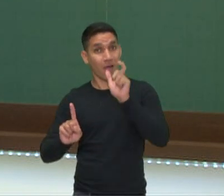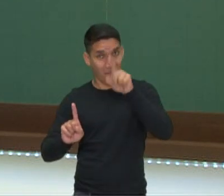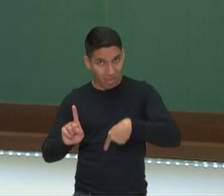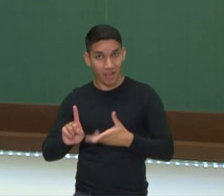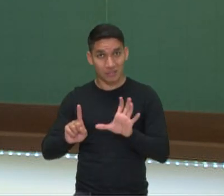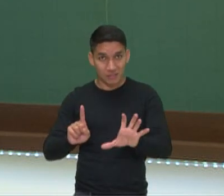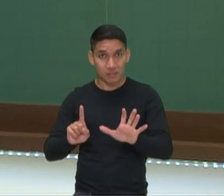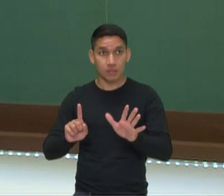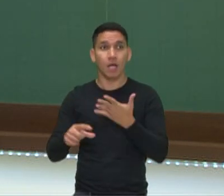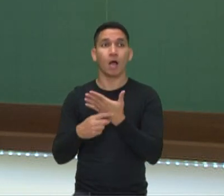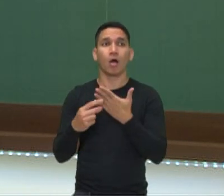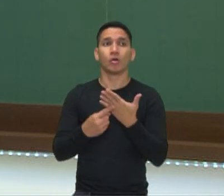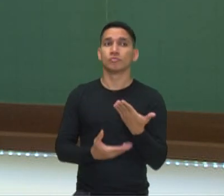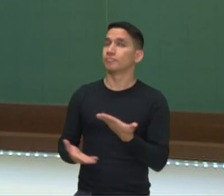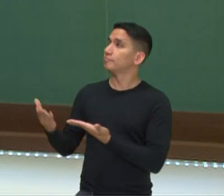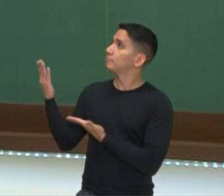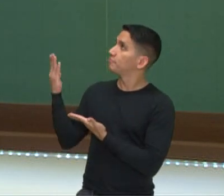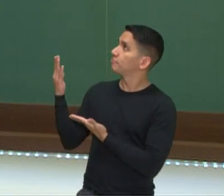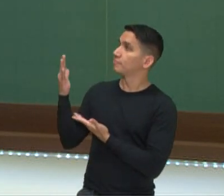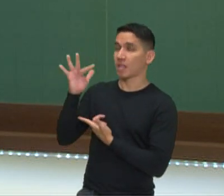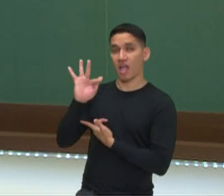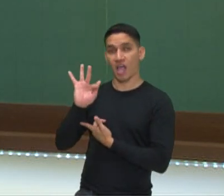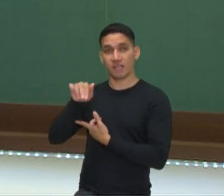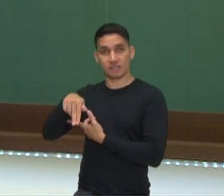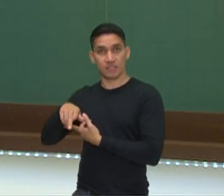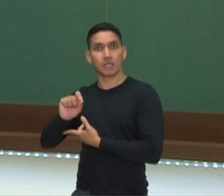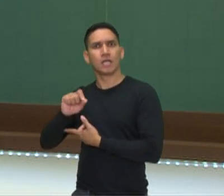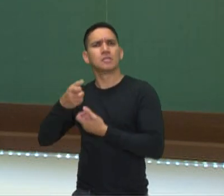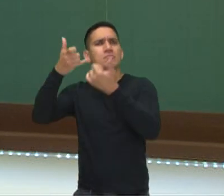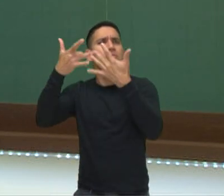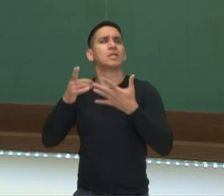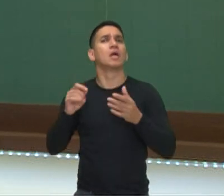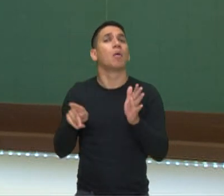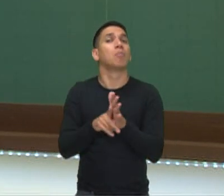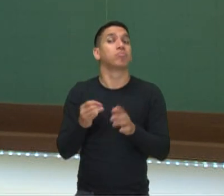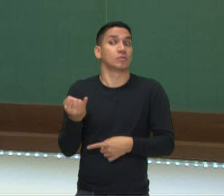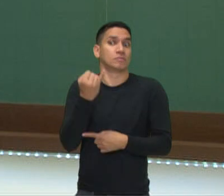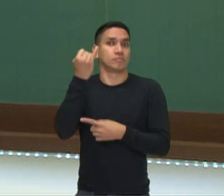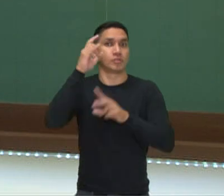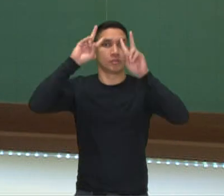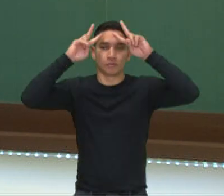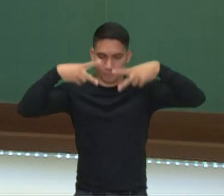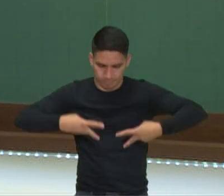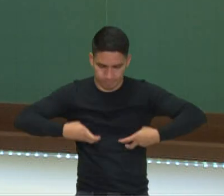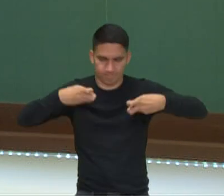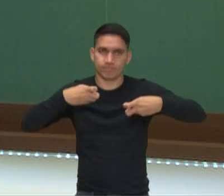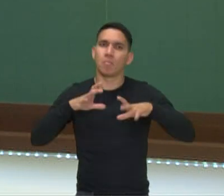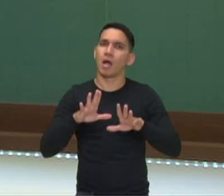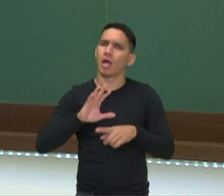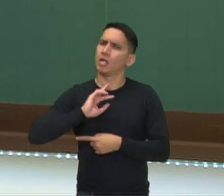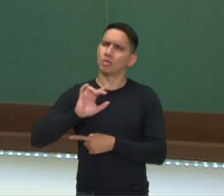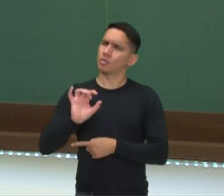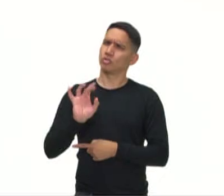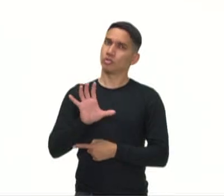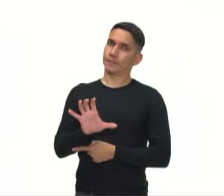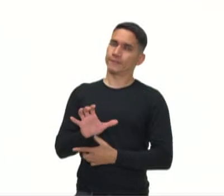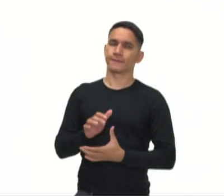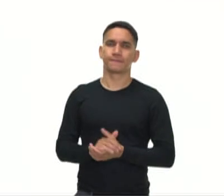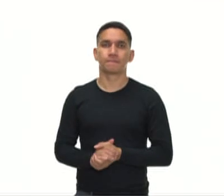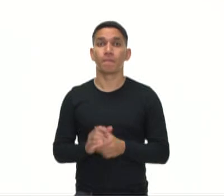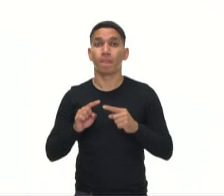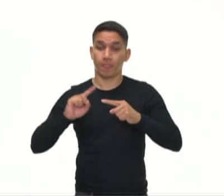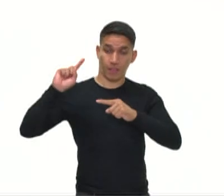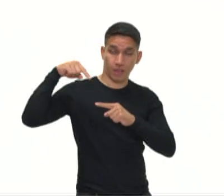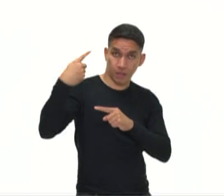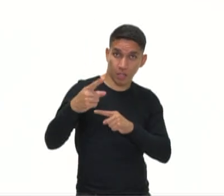autor contemporâneo que também fala sobre a importância do autoconhecimento. Mas não só isso. Para além